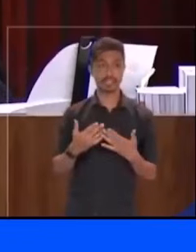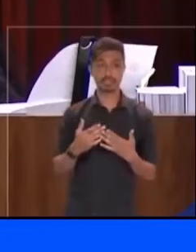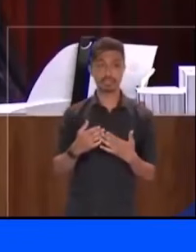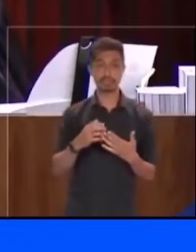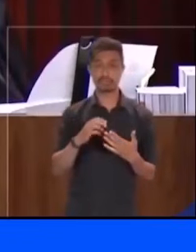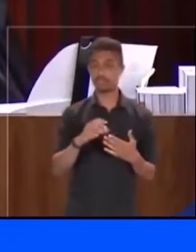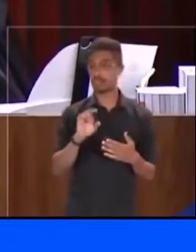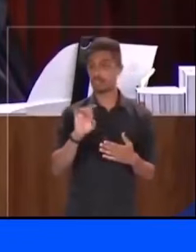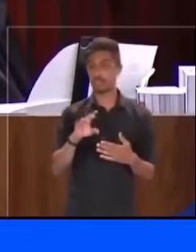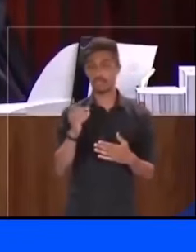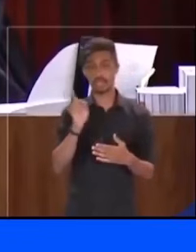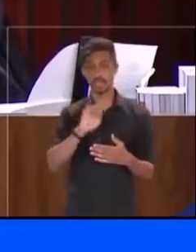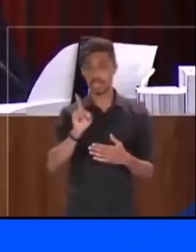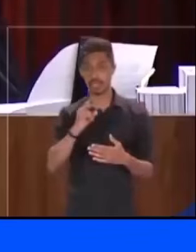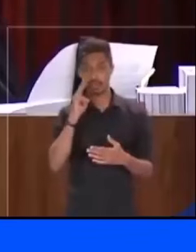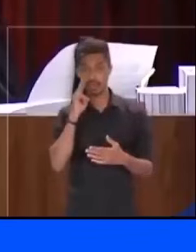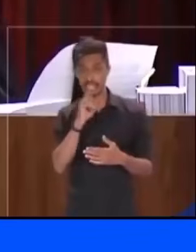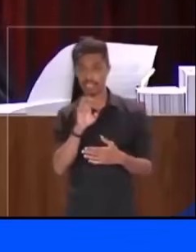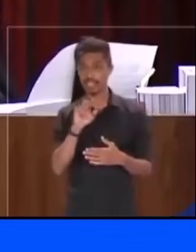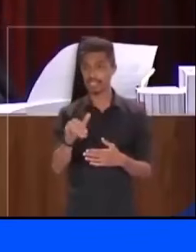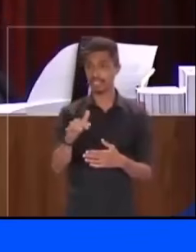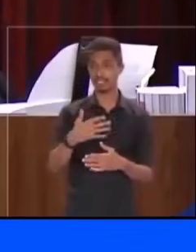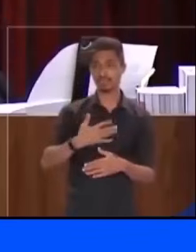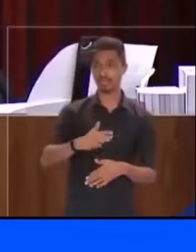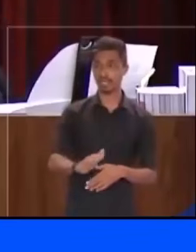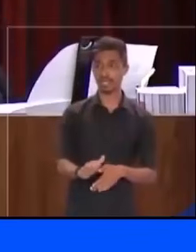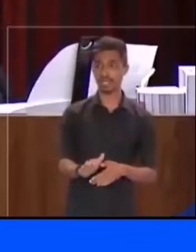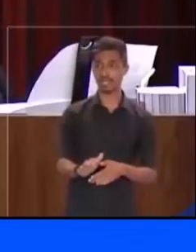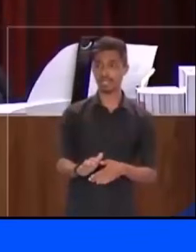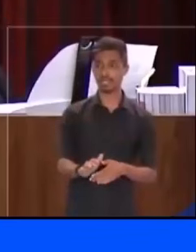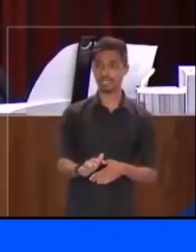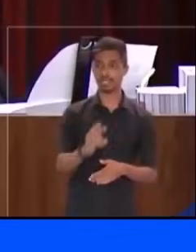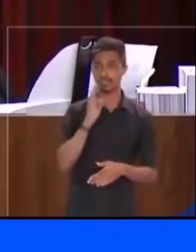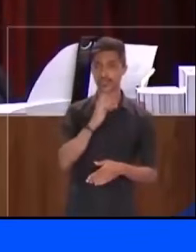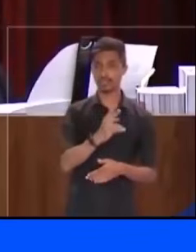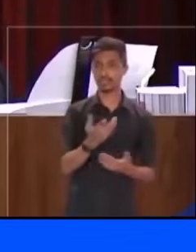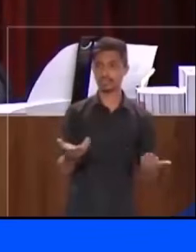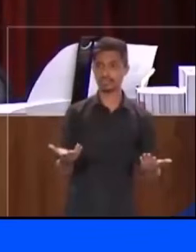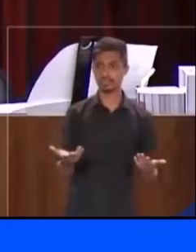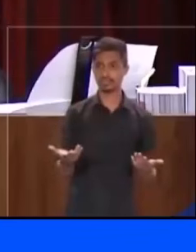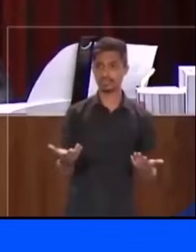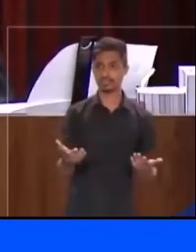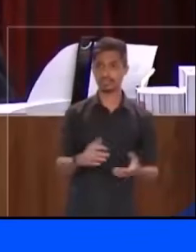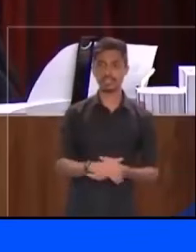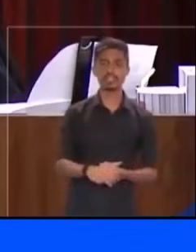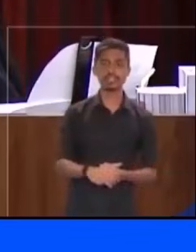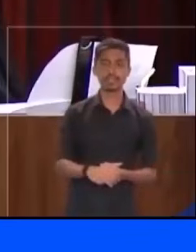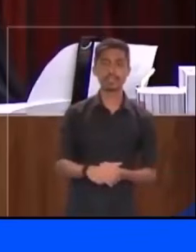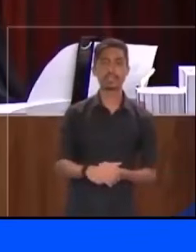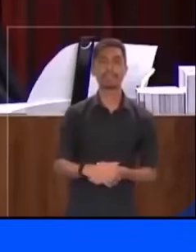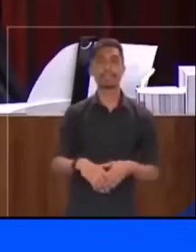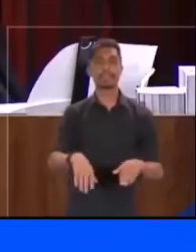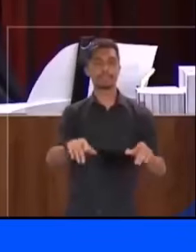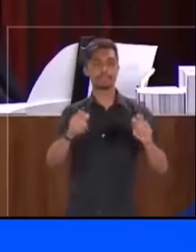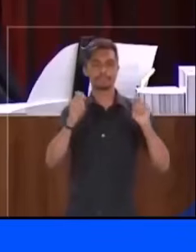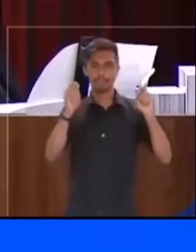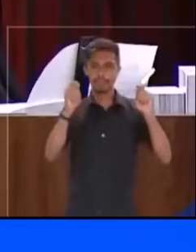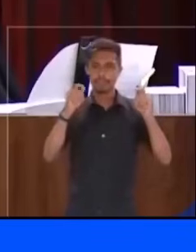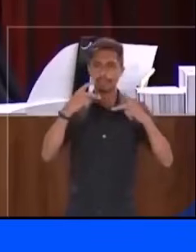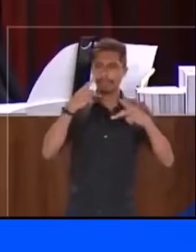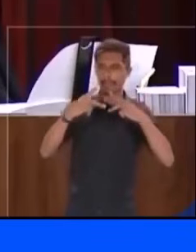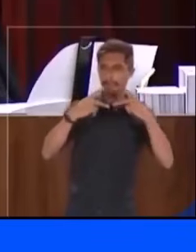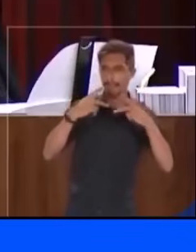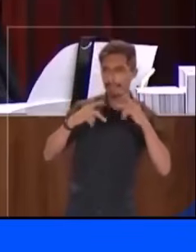devido respeito quem não quer enxergar. Na inserção de propaganda do